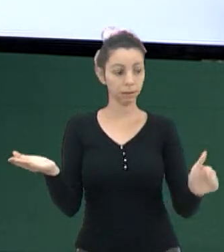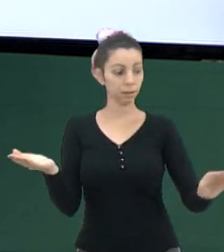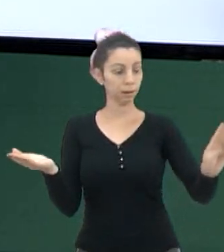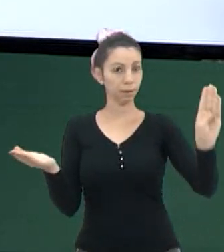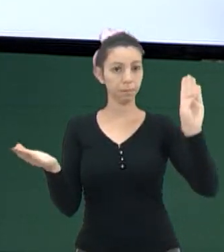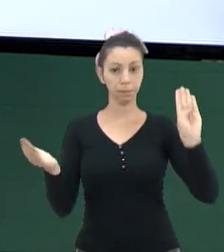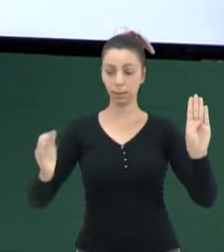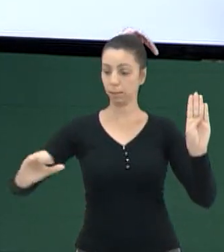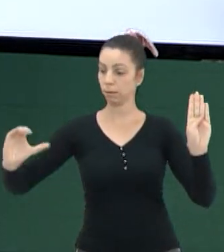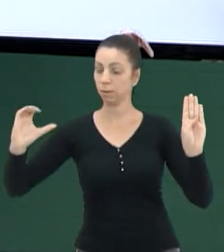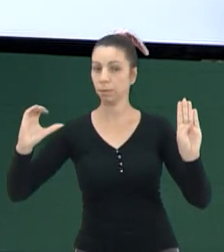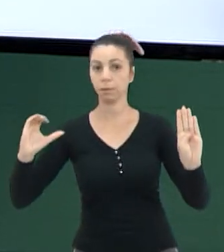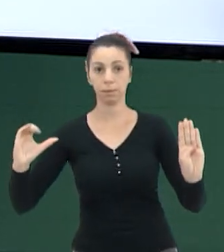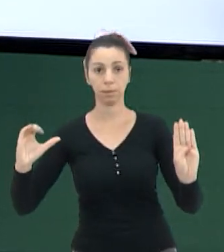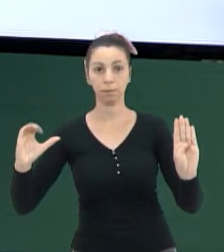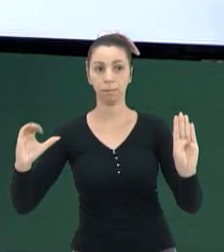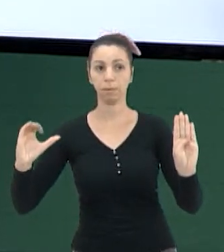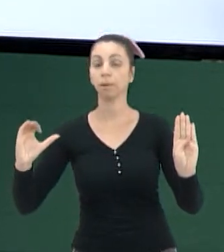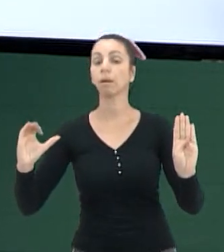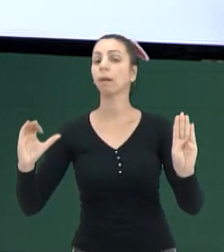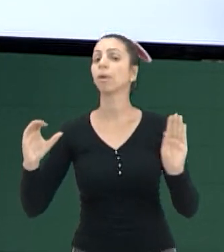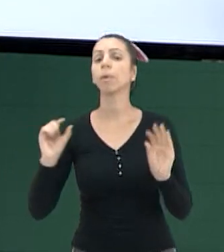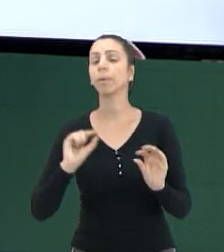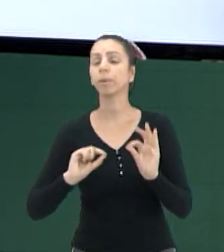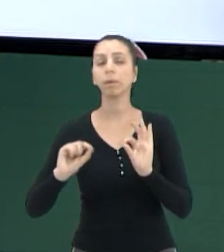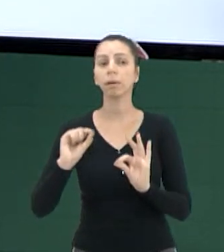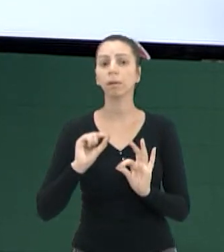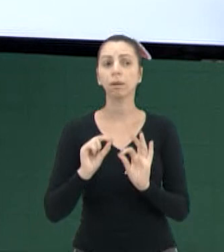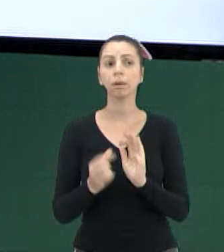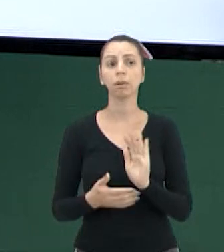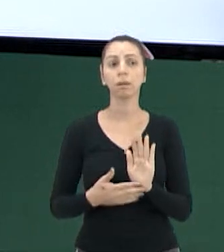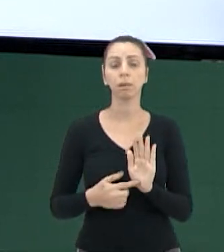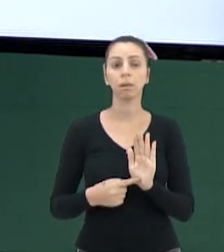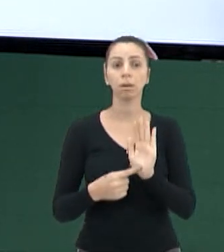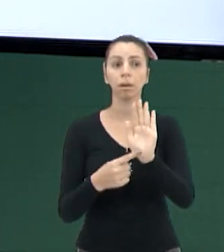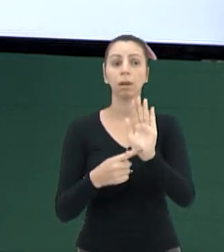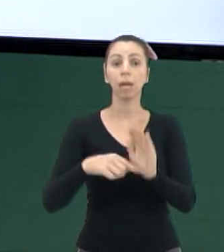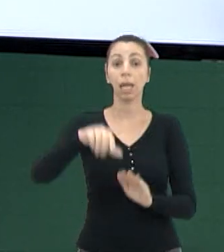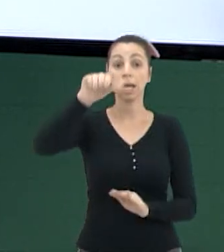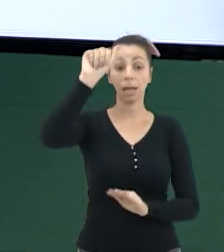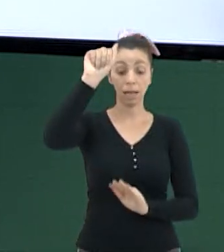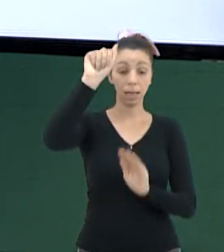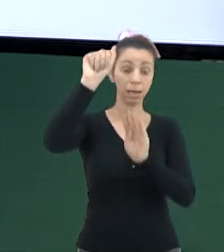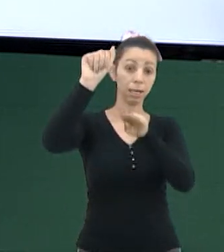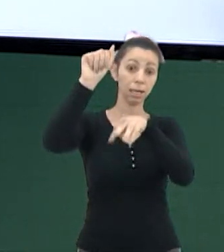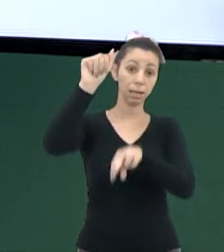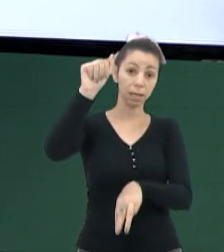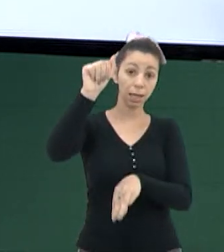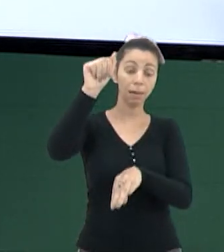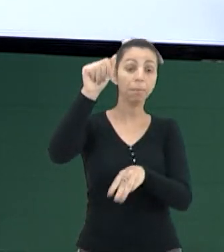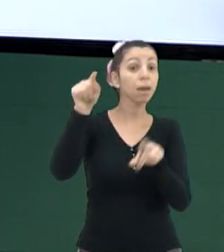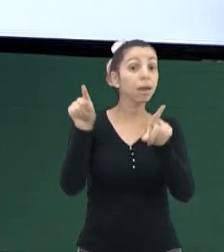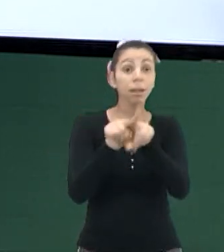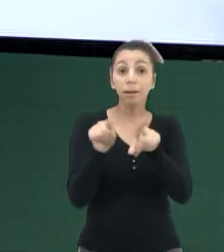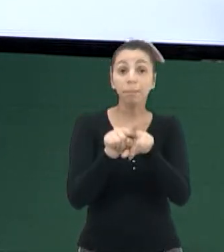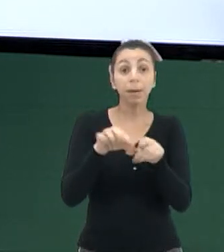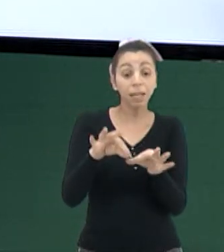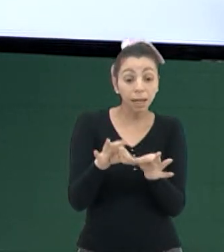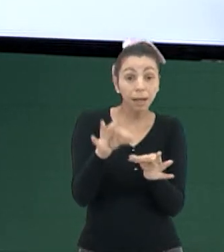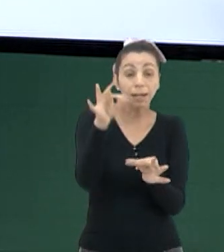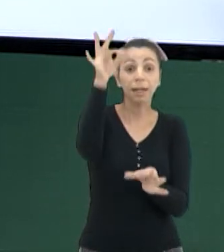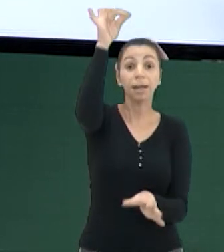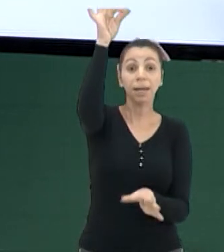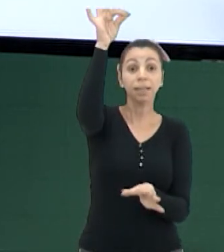acabamos de olhar. Então, queremos demonstrar que AM é também a altura relativa à base